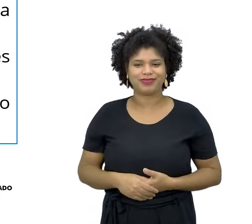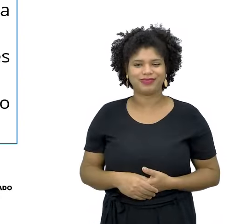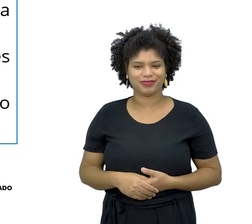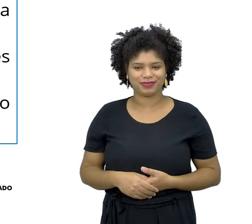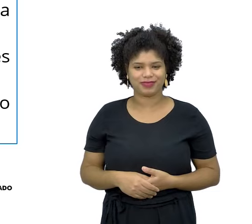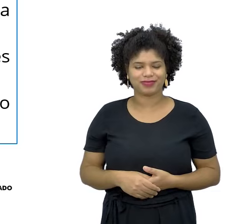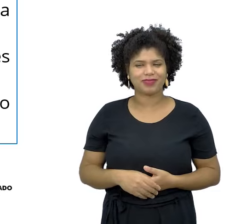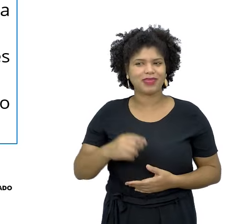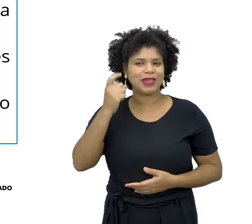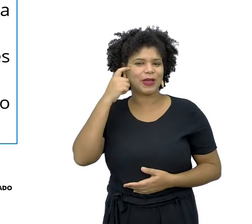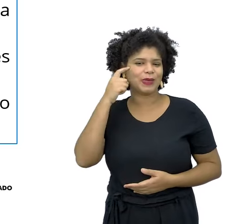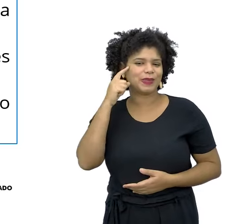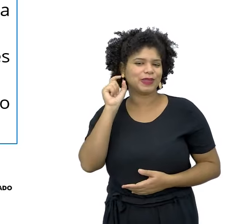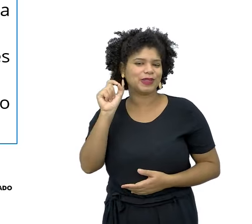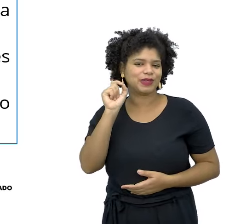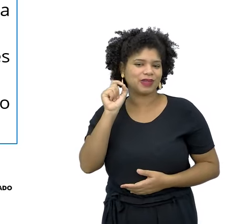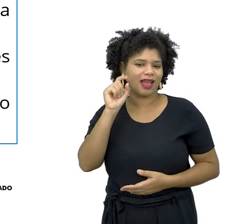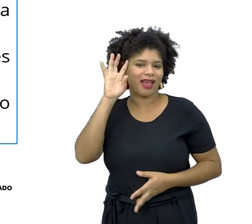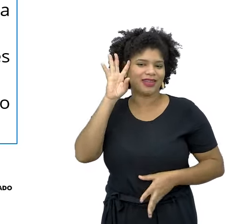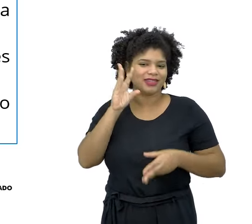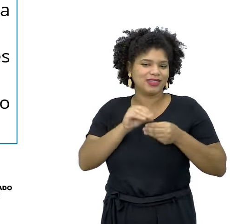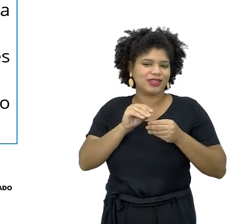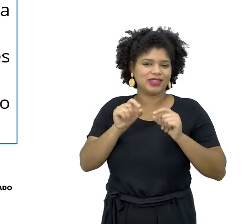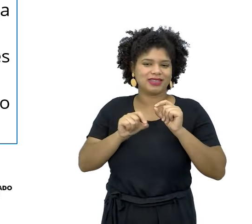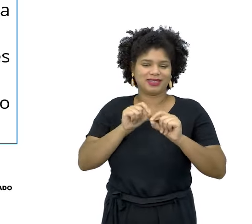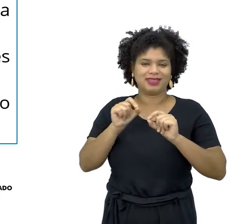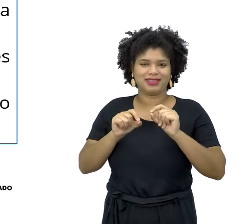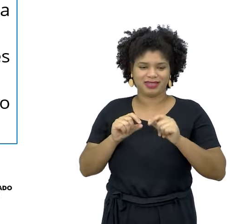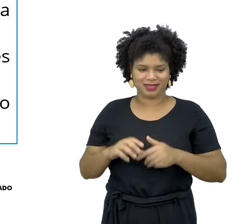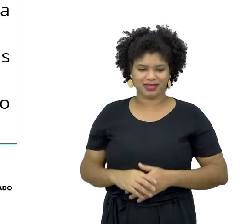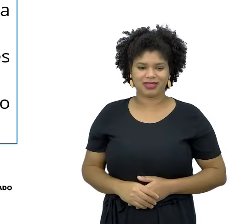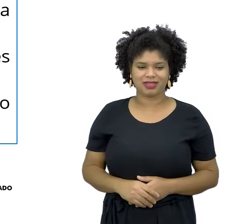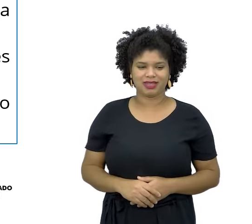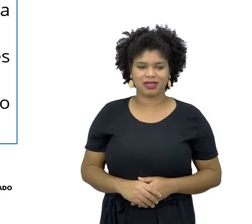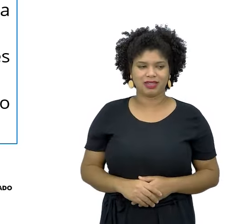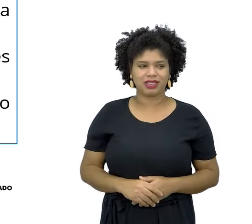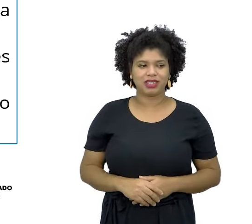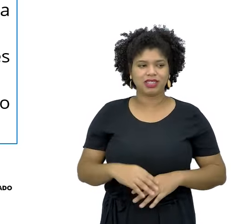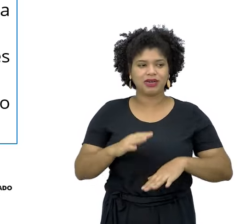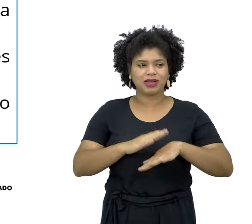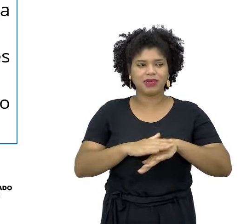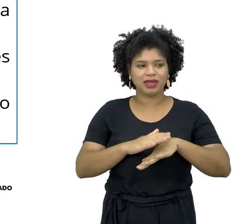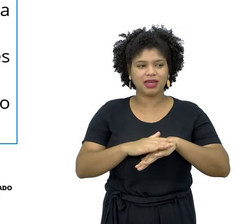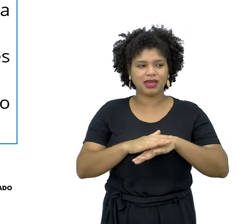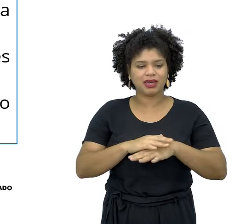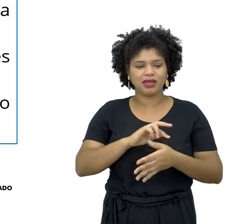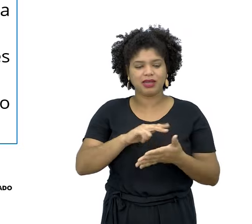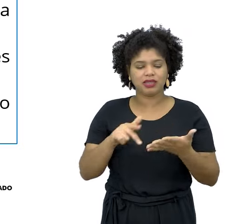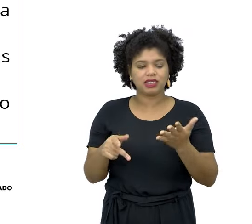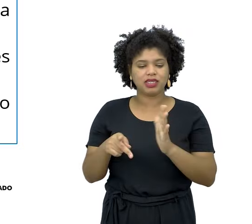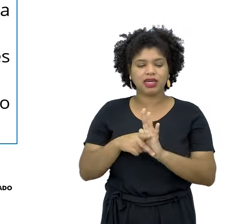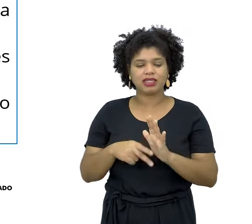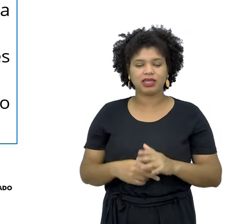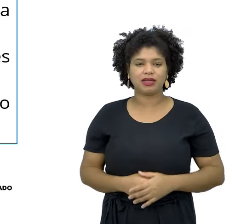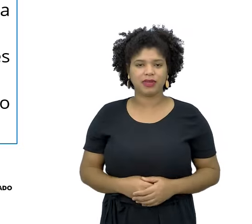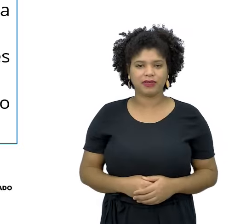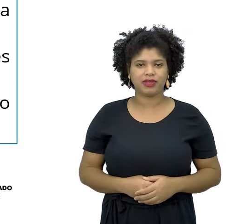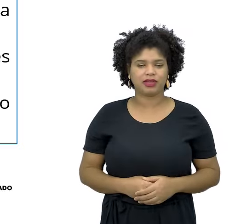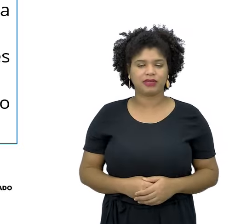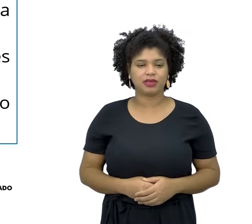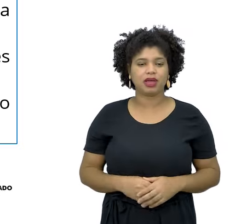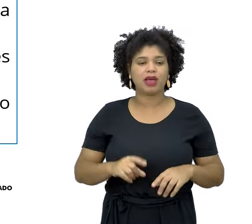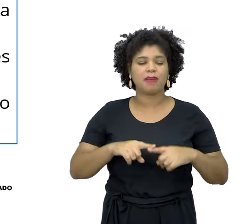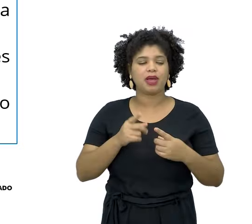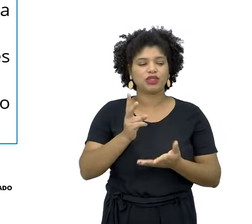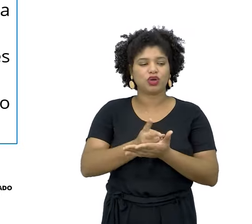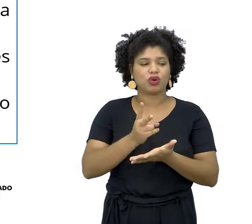o que ele pensou, as suas resoluções, né? Então, é muito bacana se perguntar isso. Foi